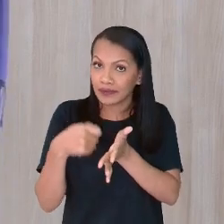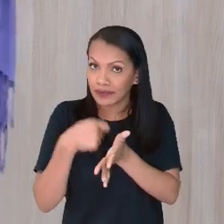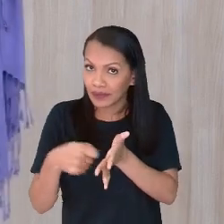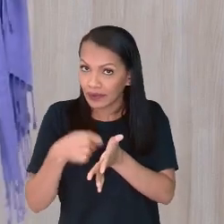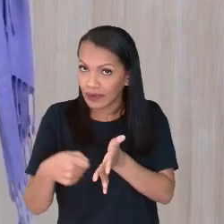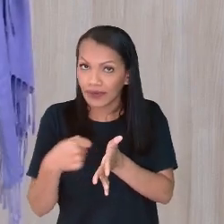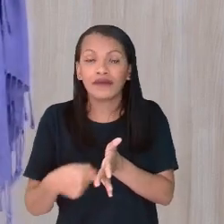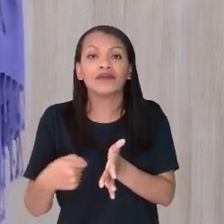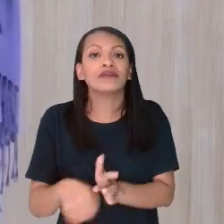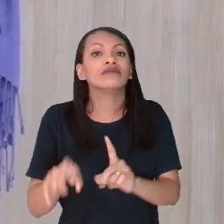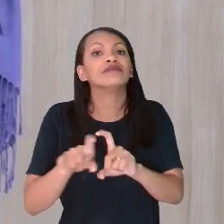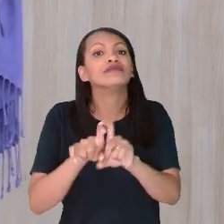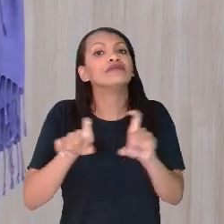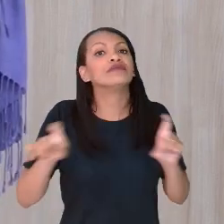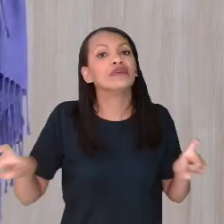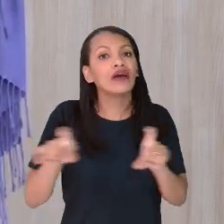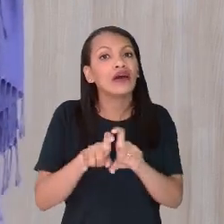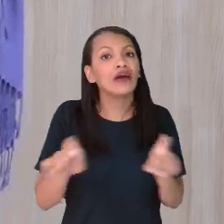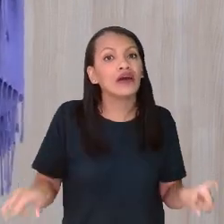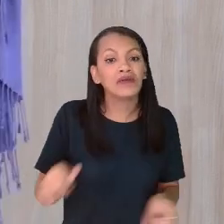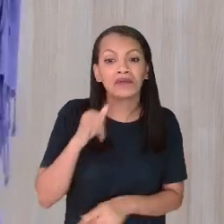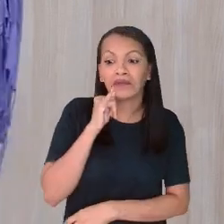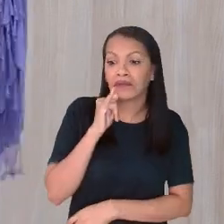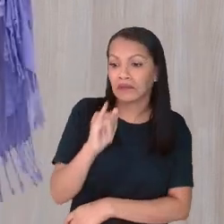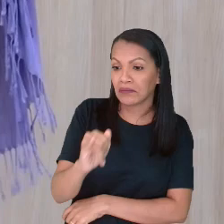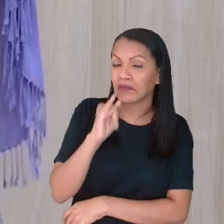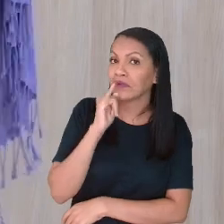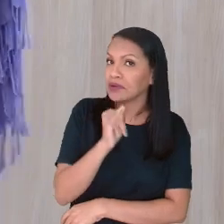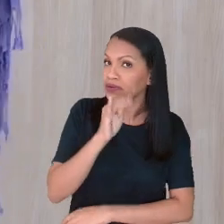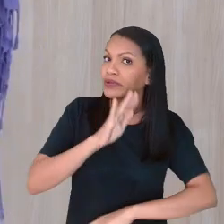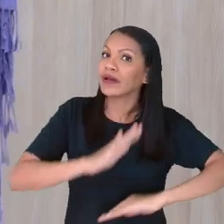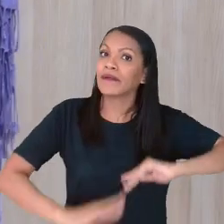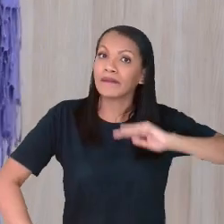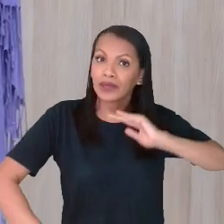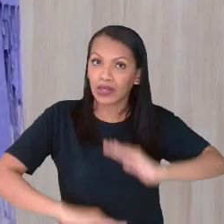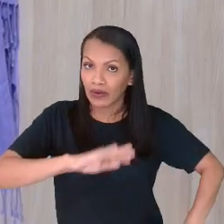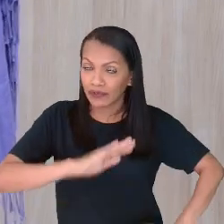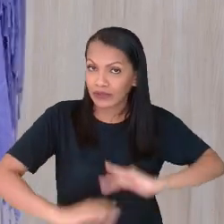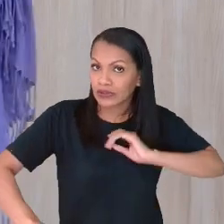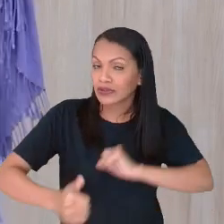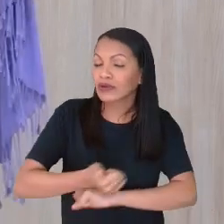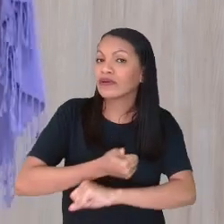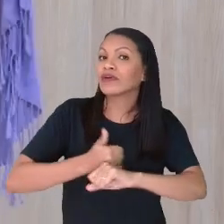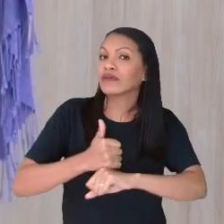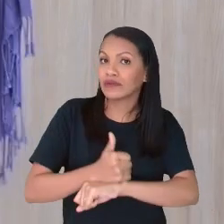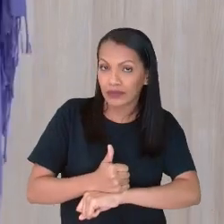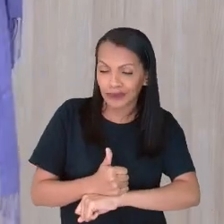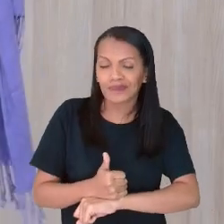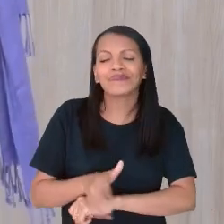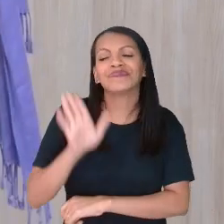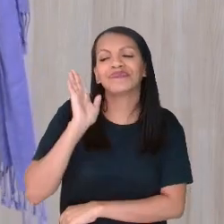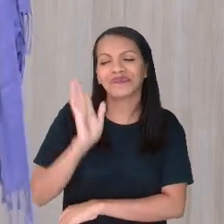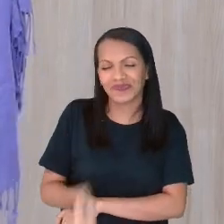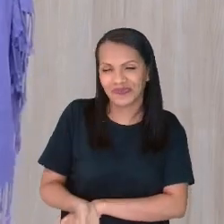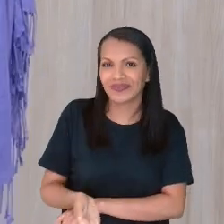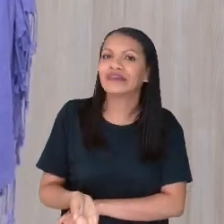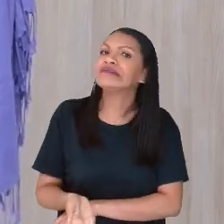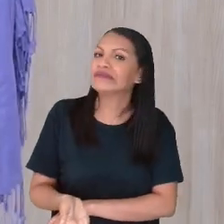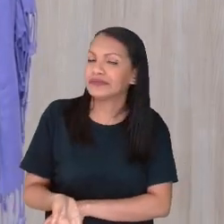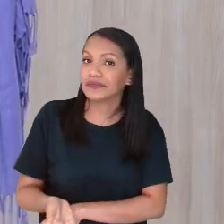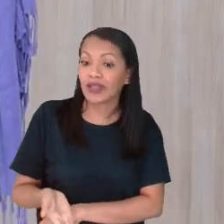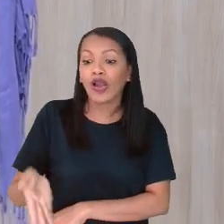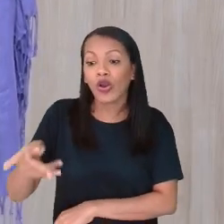com frases, com dizeres dessas profissionais que trabalharam com